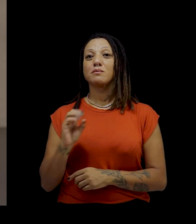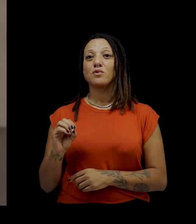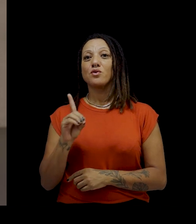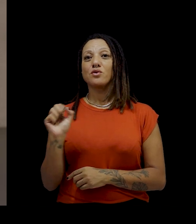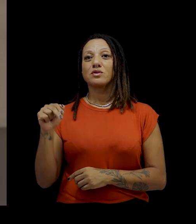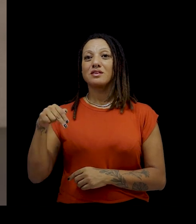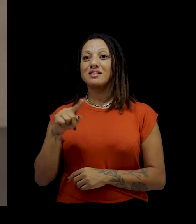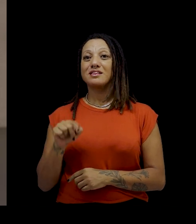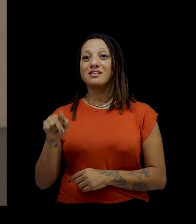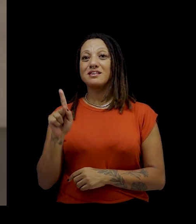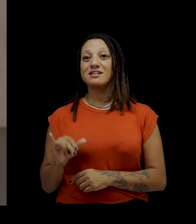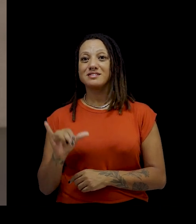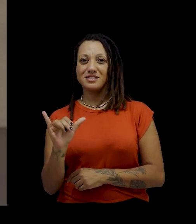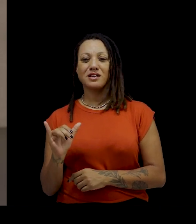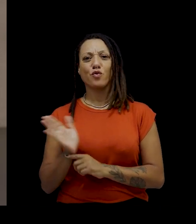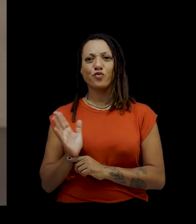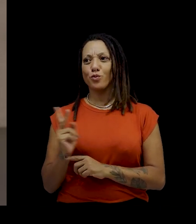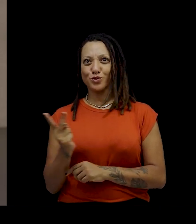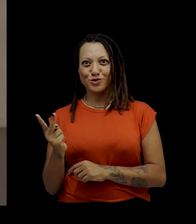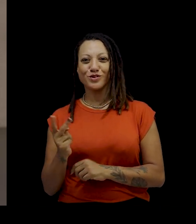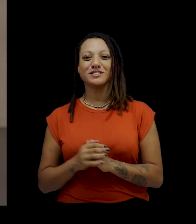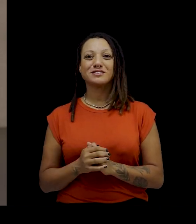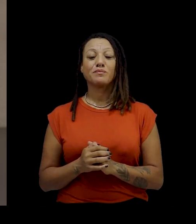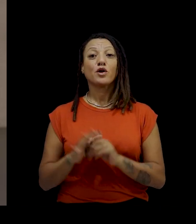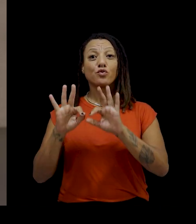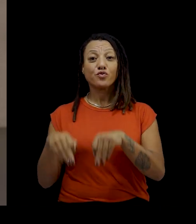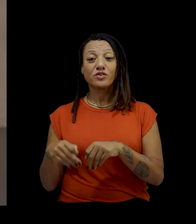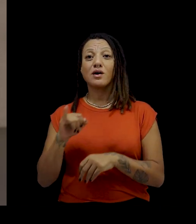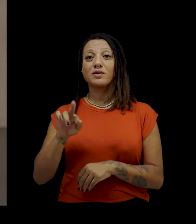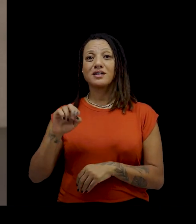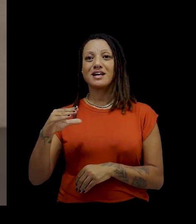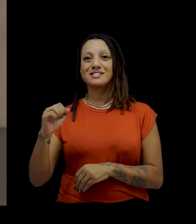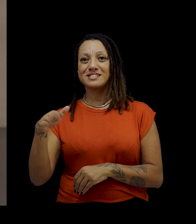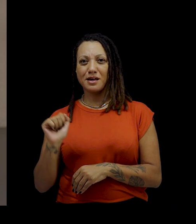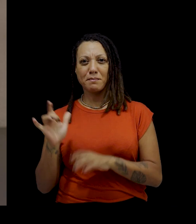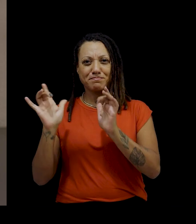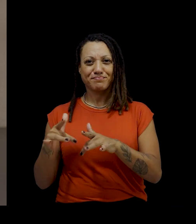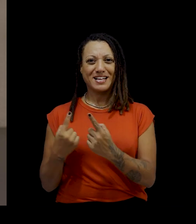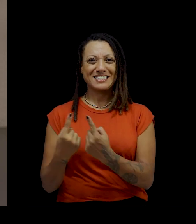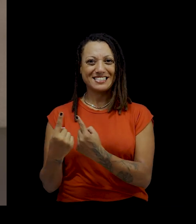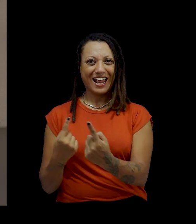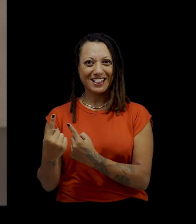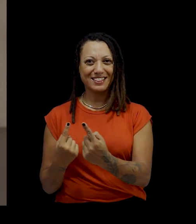Orlando Senna. No filme deles dois, o filme termina com a Iracema na beira da